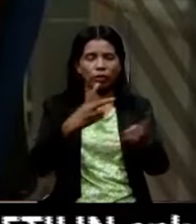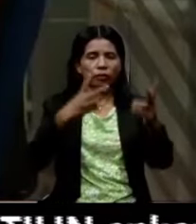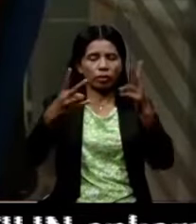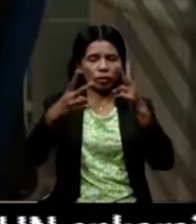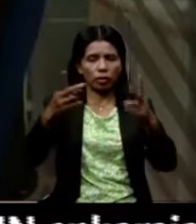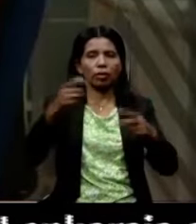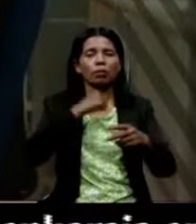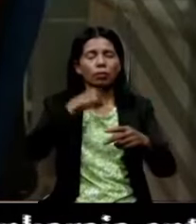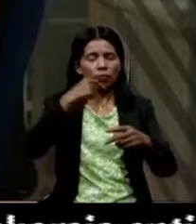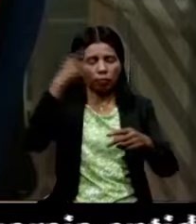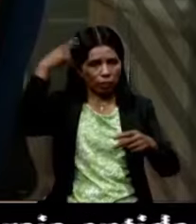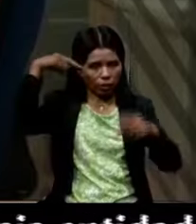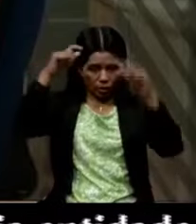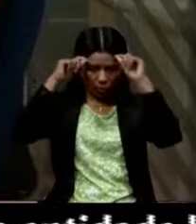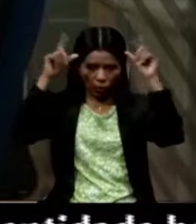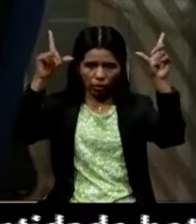mai Timor-Leste.